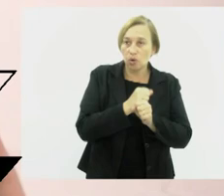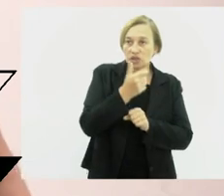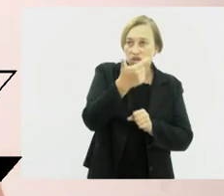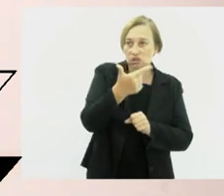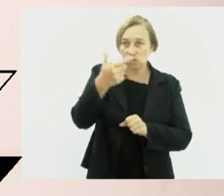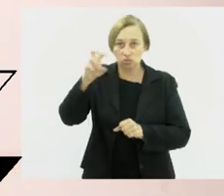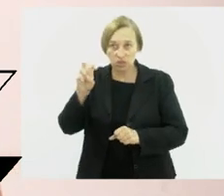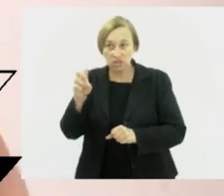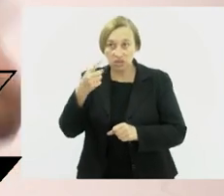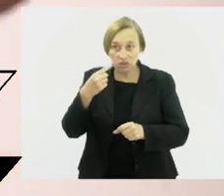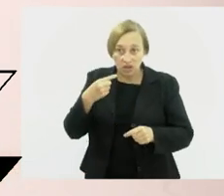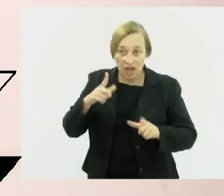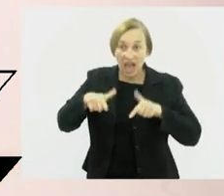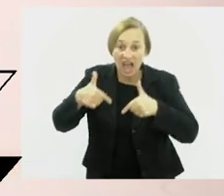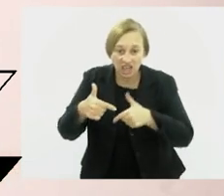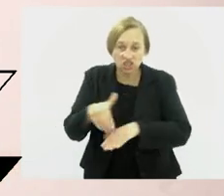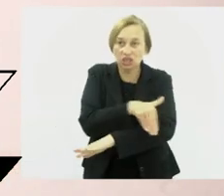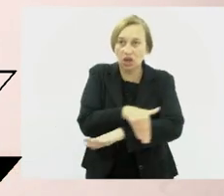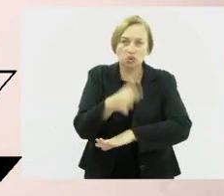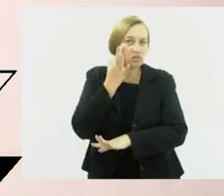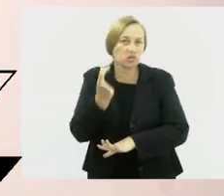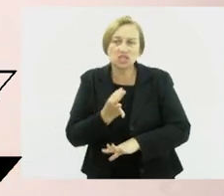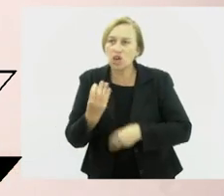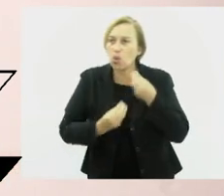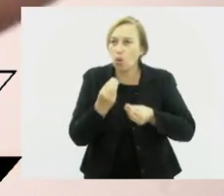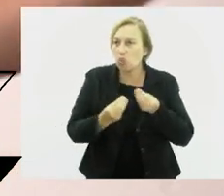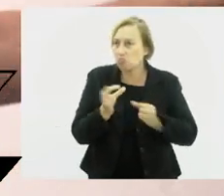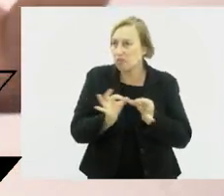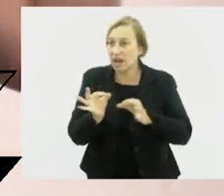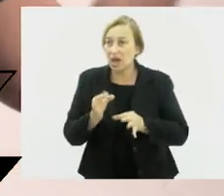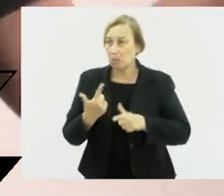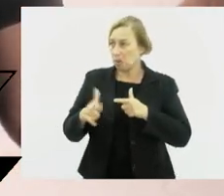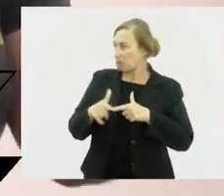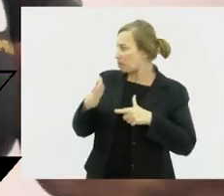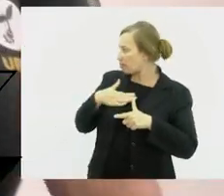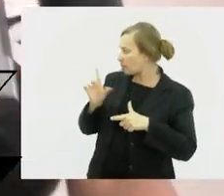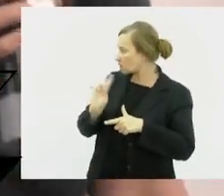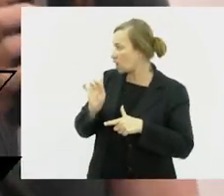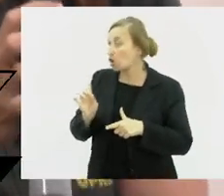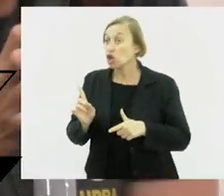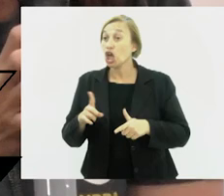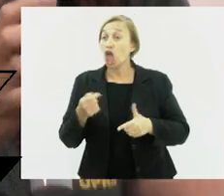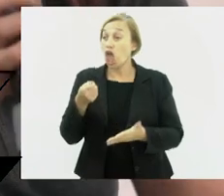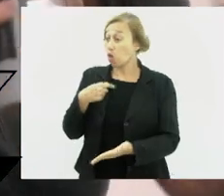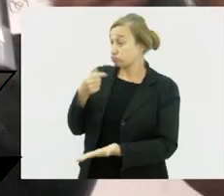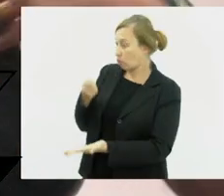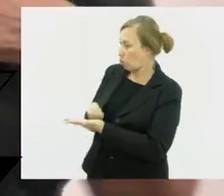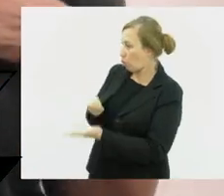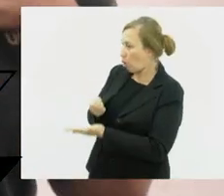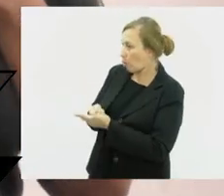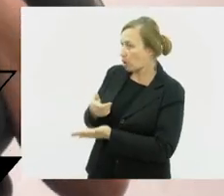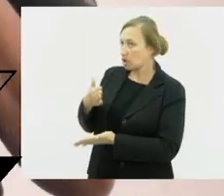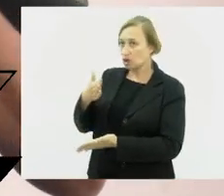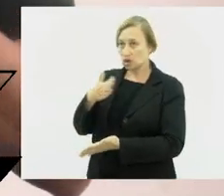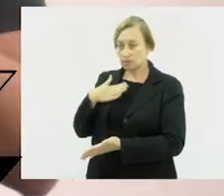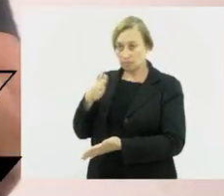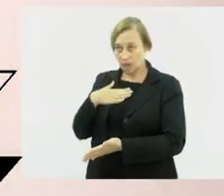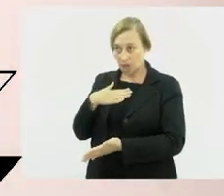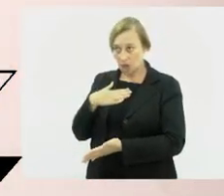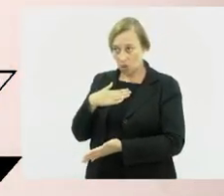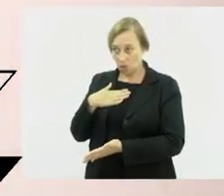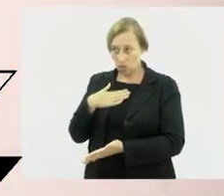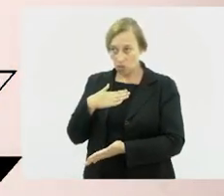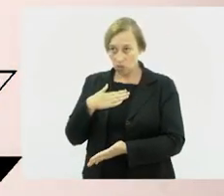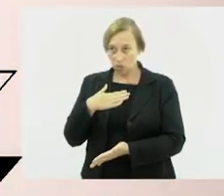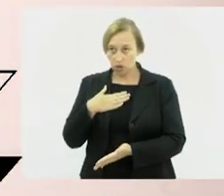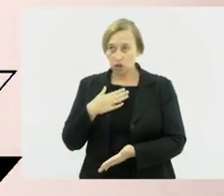rua? Eu não sei como isso vai ser feito, isso não é problema meu. Estou aqui fazendo uma cobrança que o meu título de eleitor me garante ser